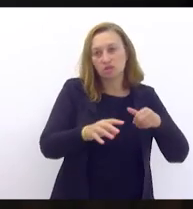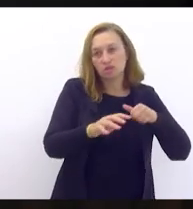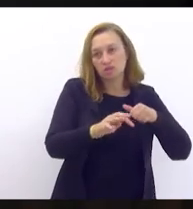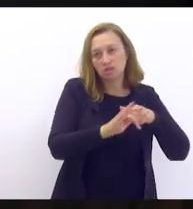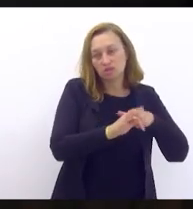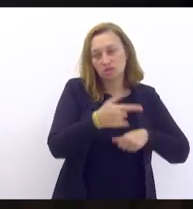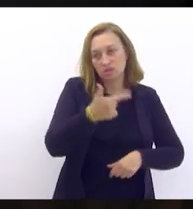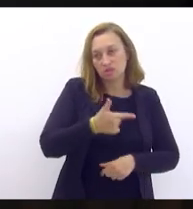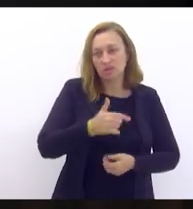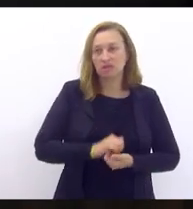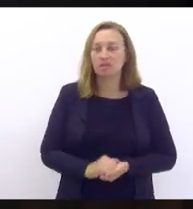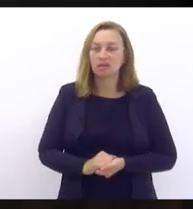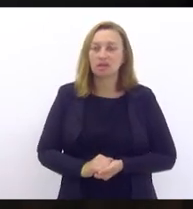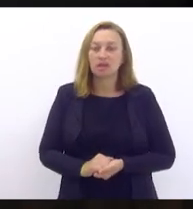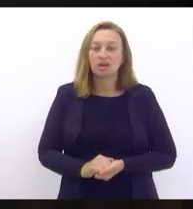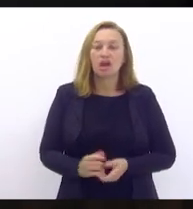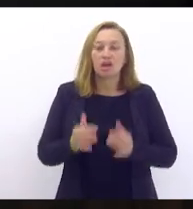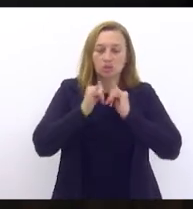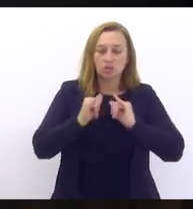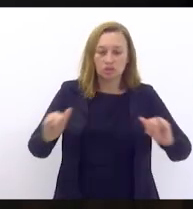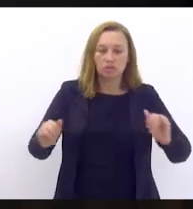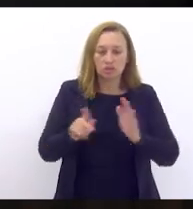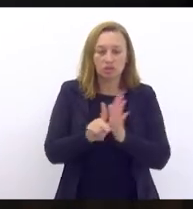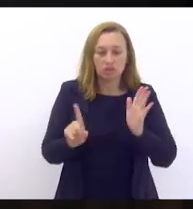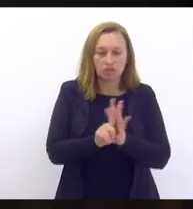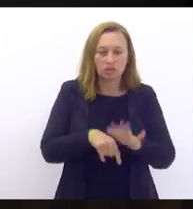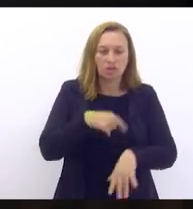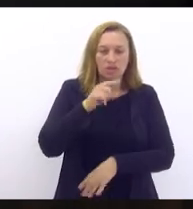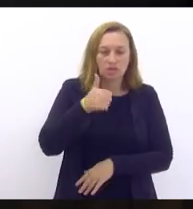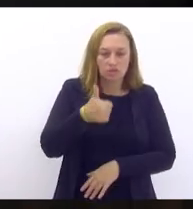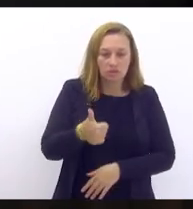segunda. Anuncio o projeto de lei número